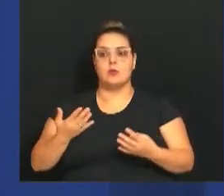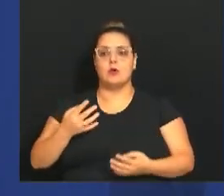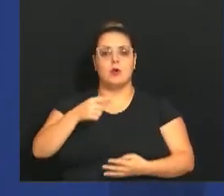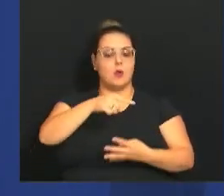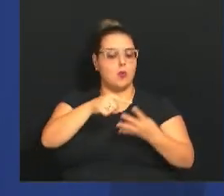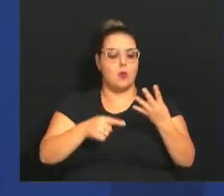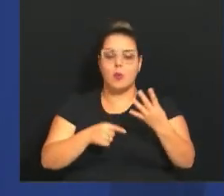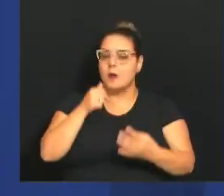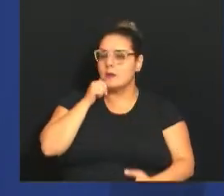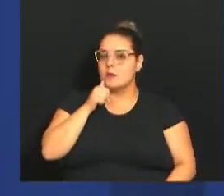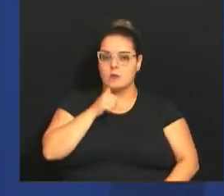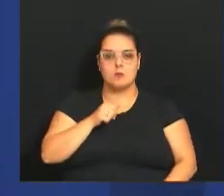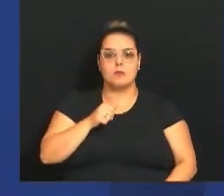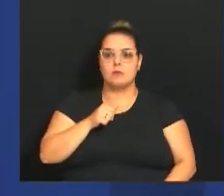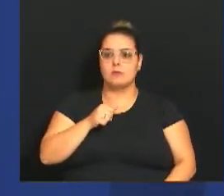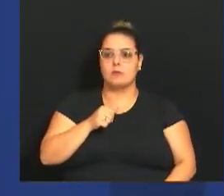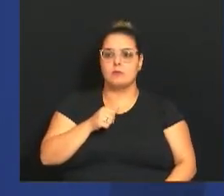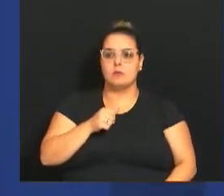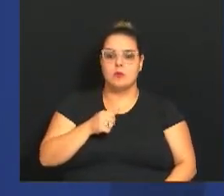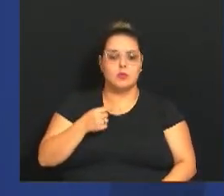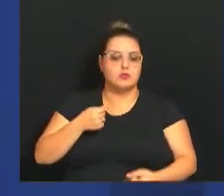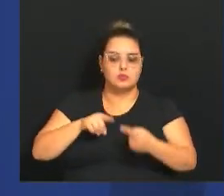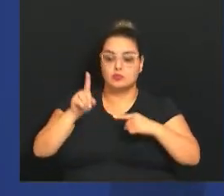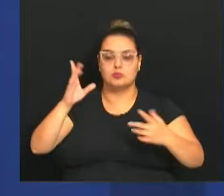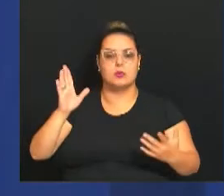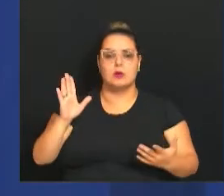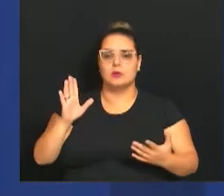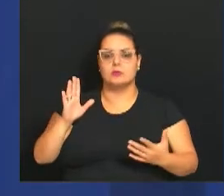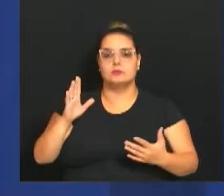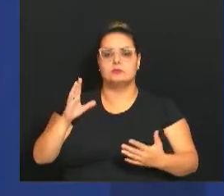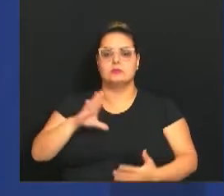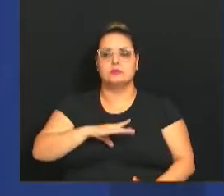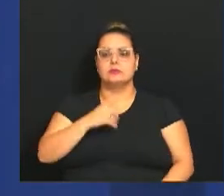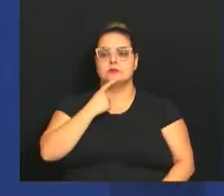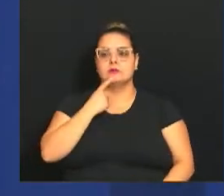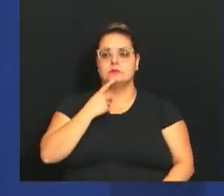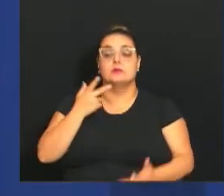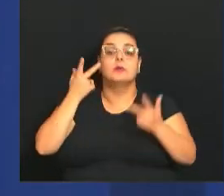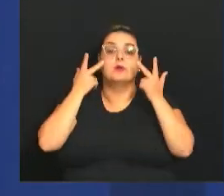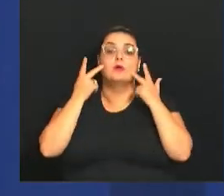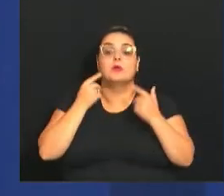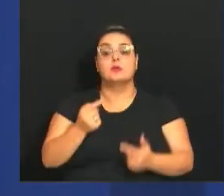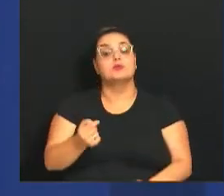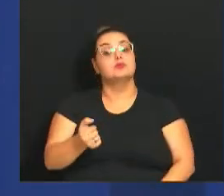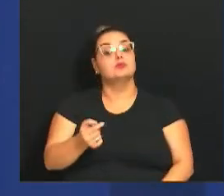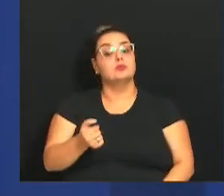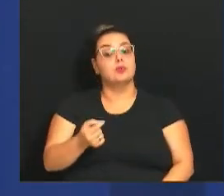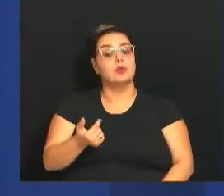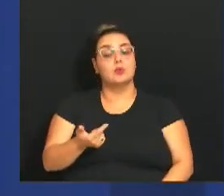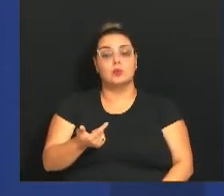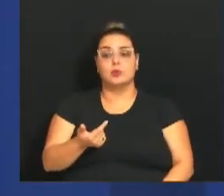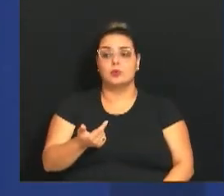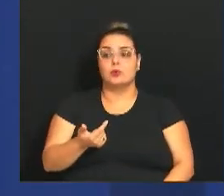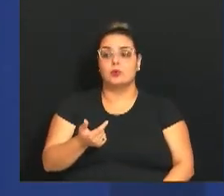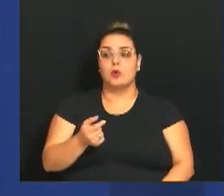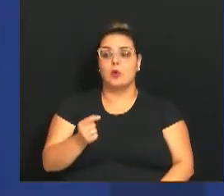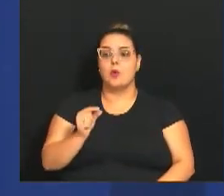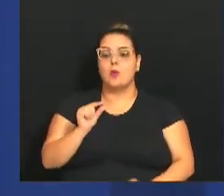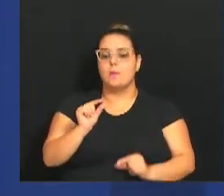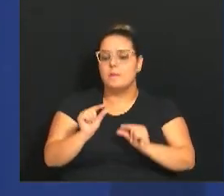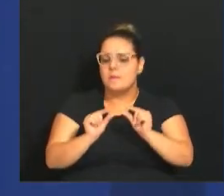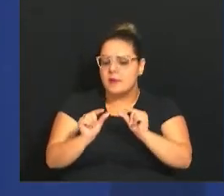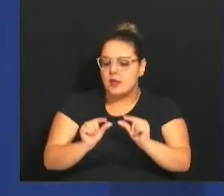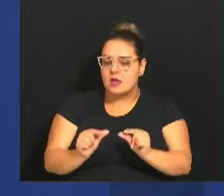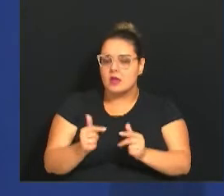cidade de Campinas, mas isso precisa ser naturalizado, né? Enquanto nós somos poucas, que as pequenas coisas, né,